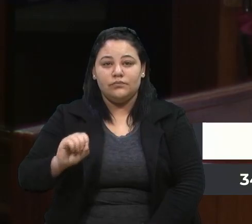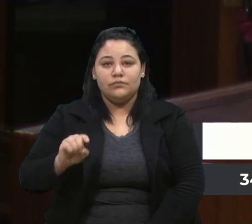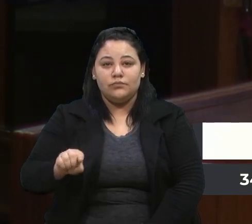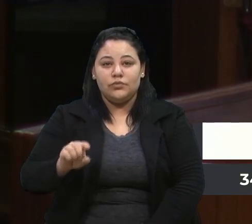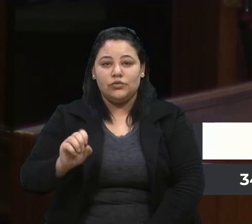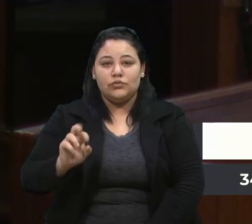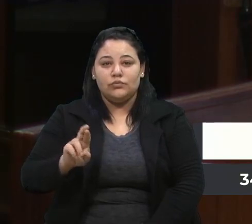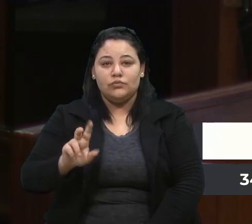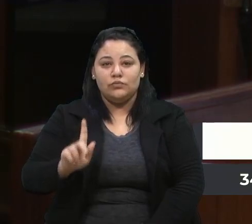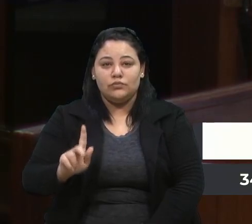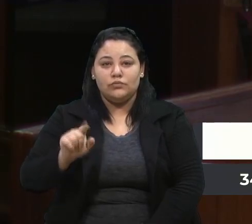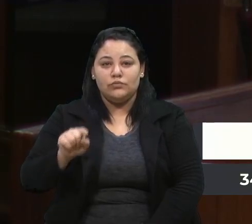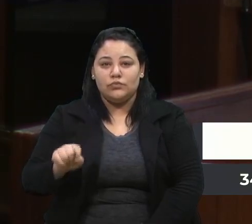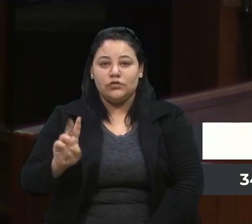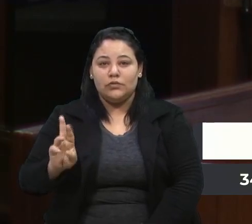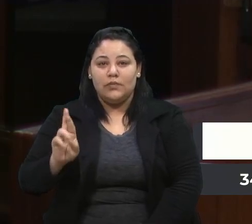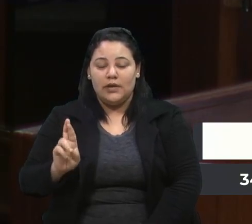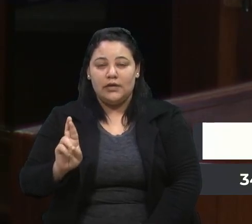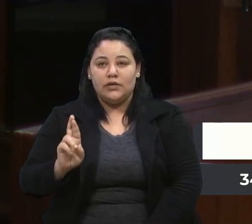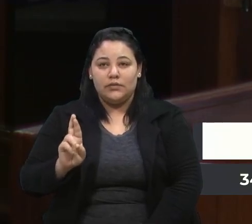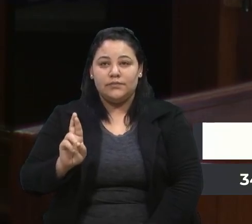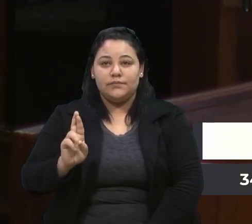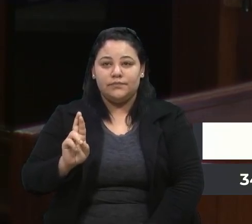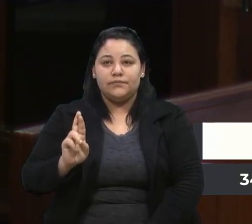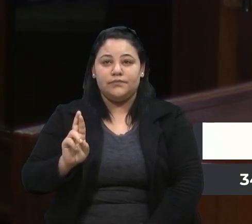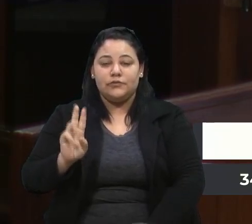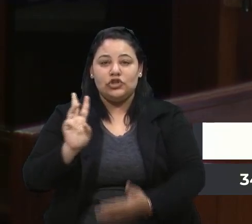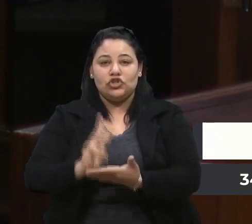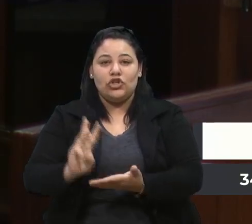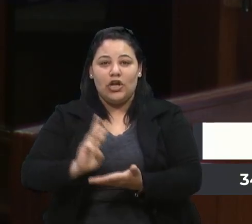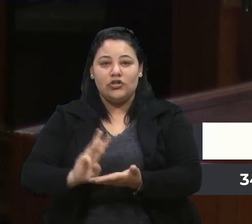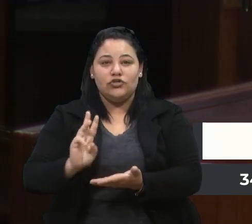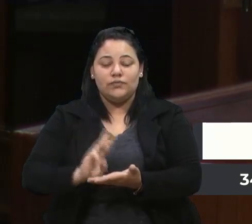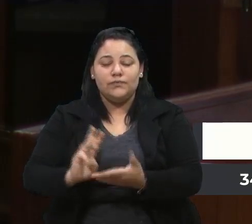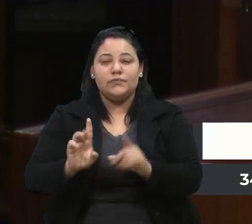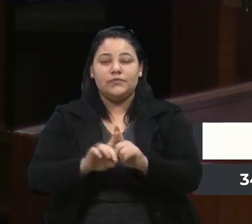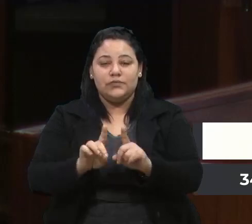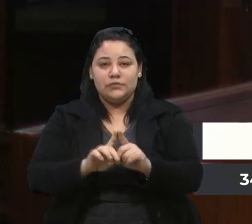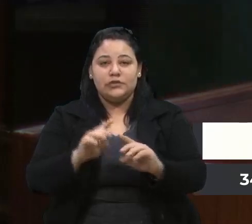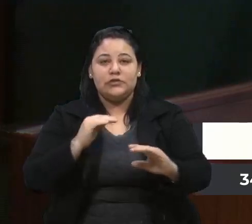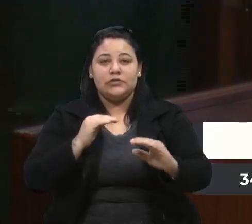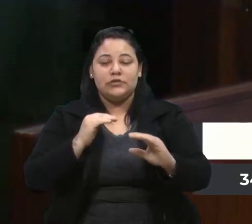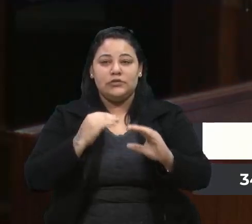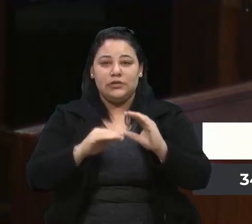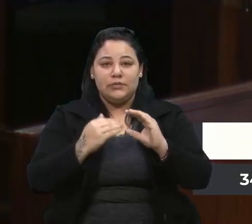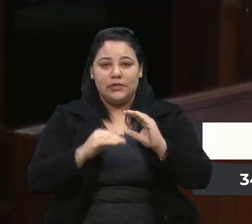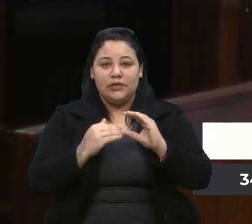www.cvv.org.br, via chat também, a gente atende, e-mail. O e-mail é o